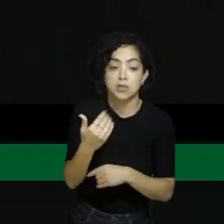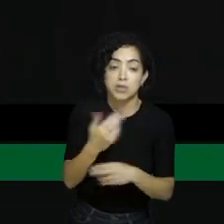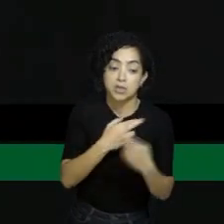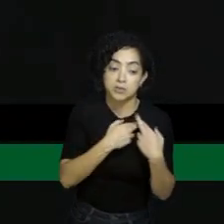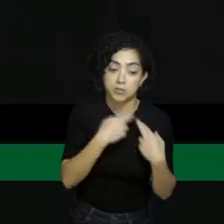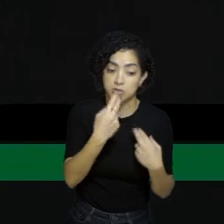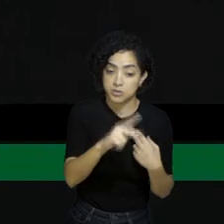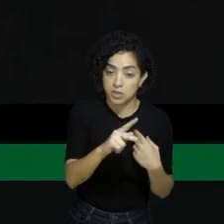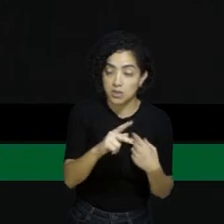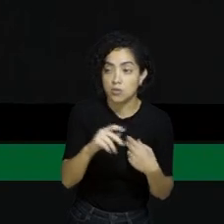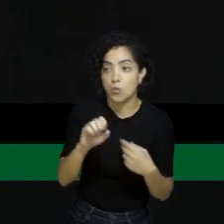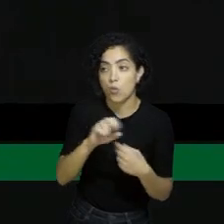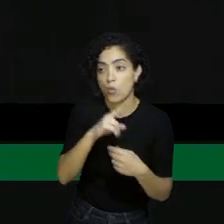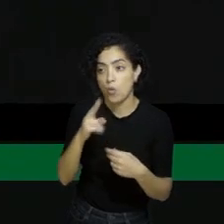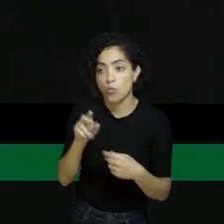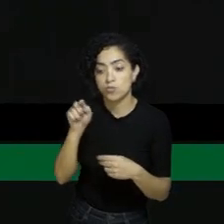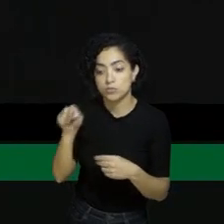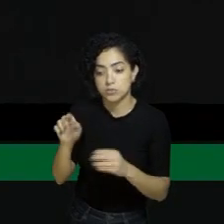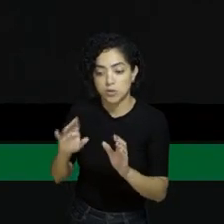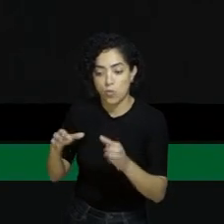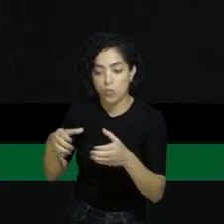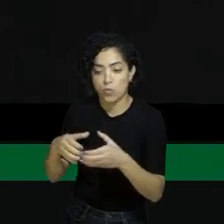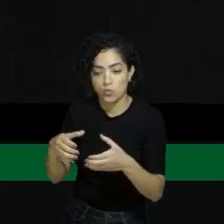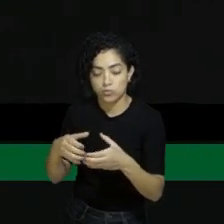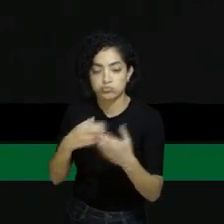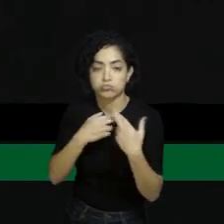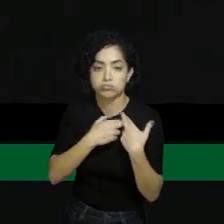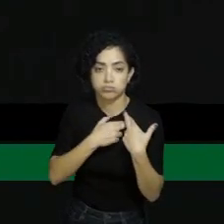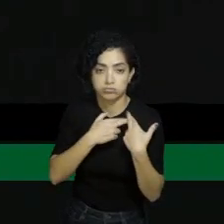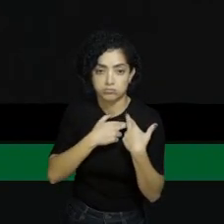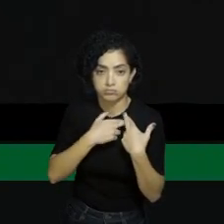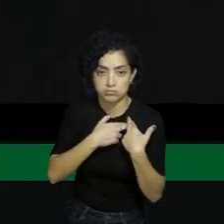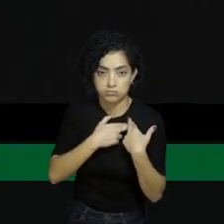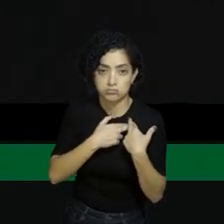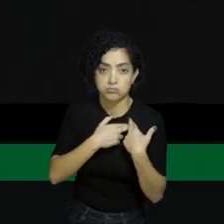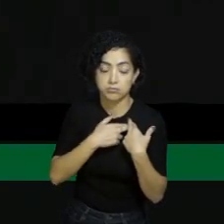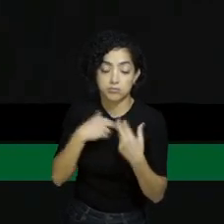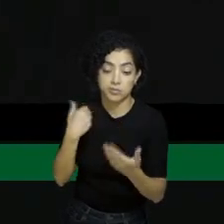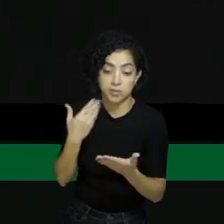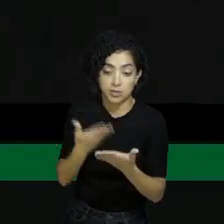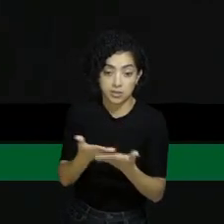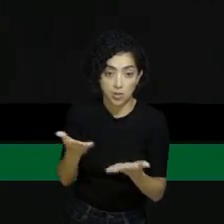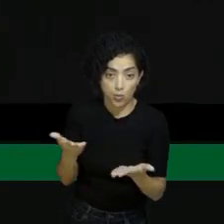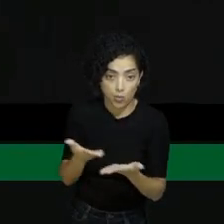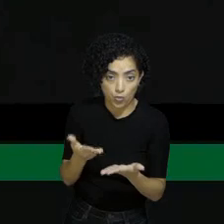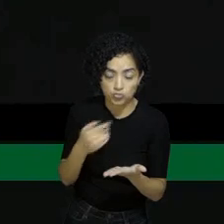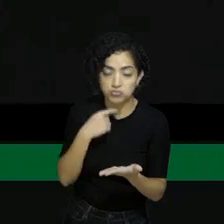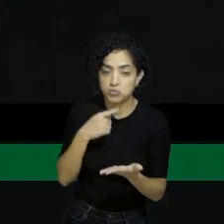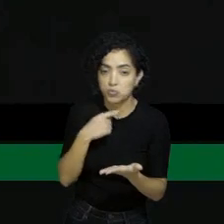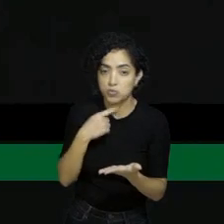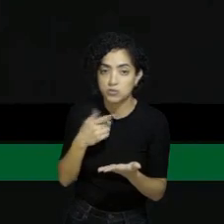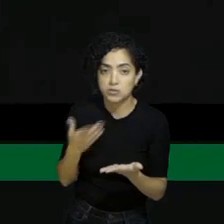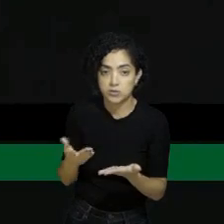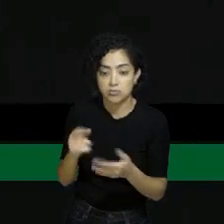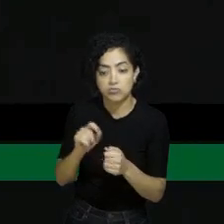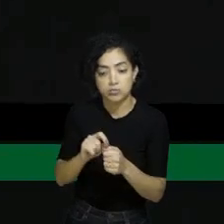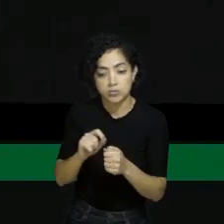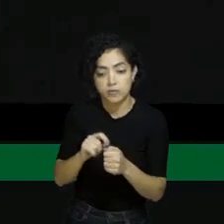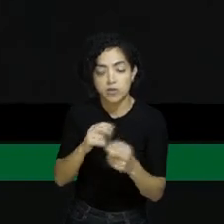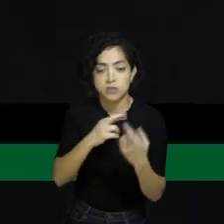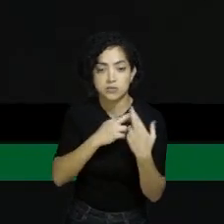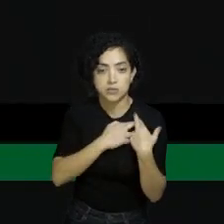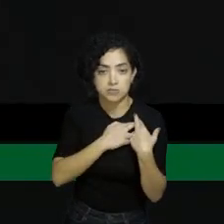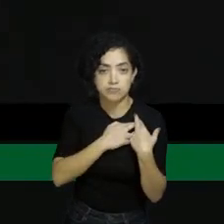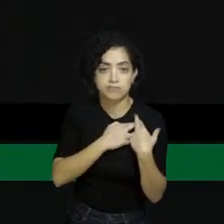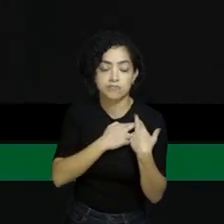é o Instituto do Meio Ambiente, que é o grande responsável até hoje e não conseguiu fazer, que trate. E se for